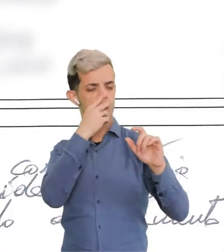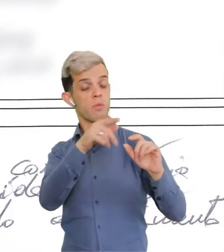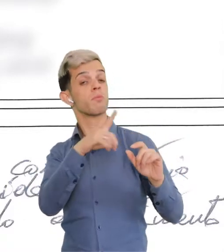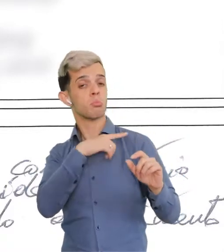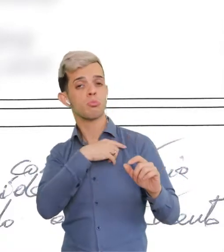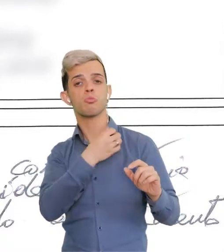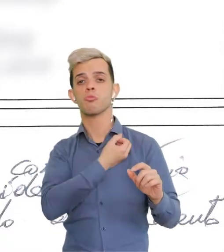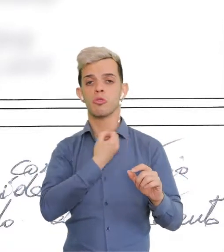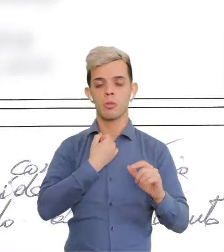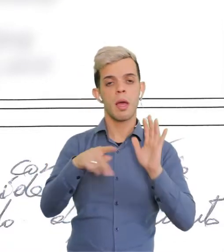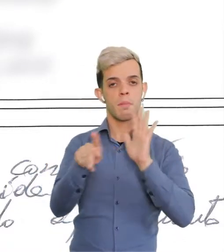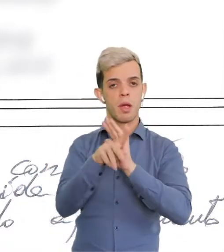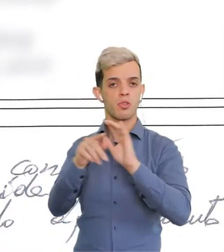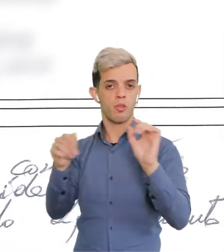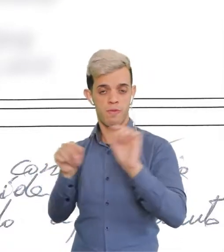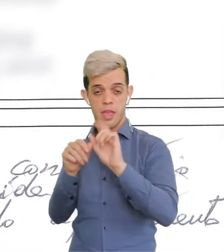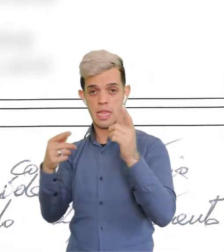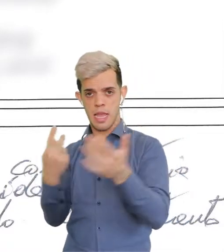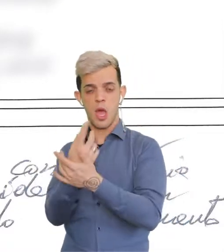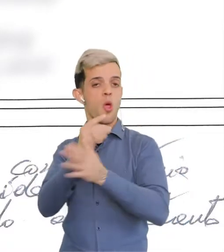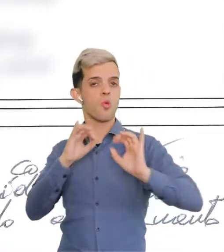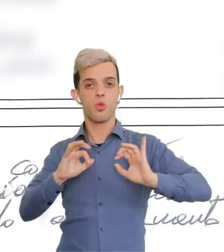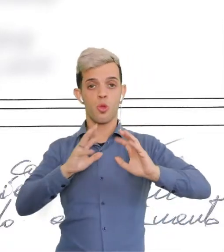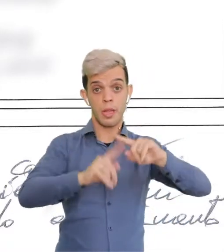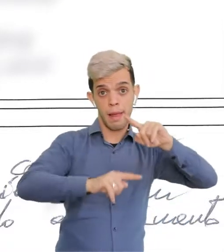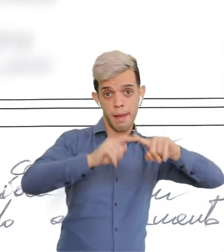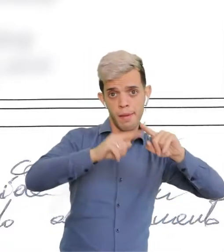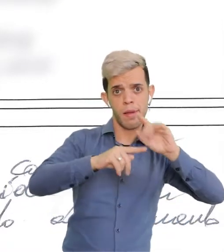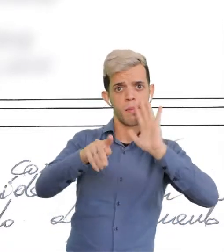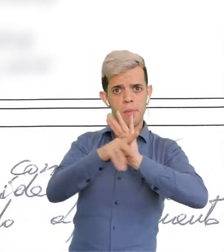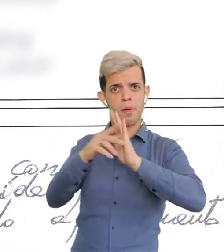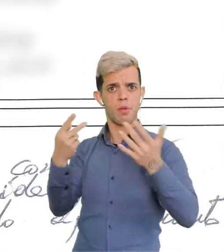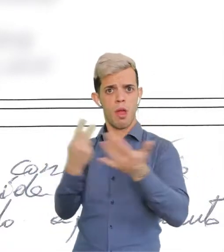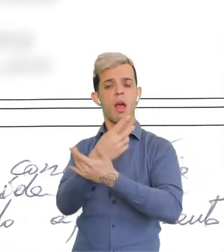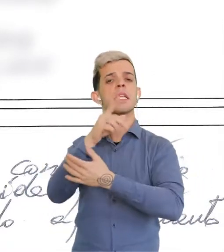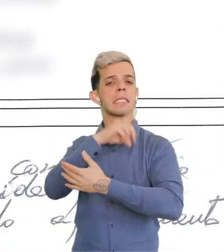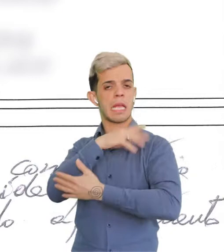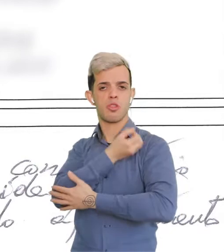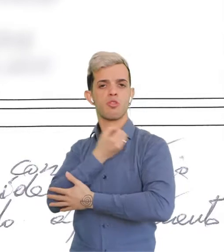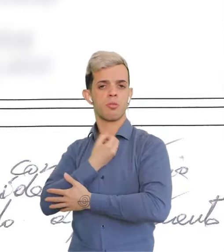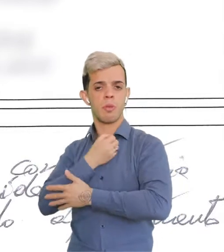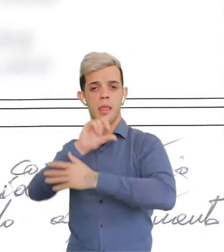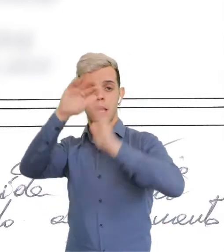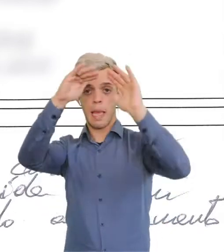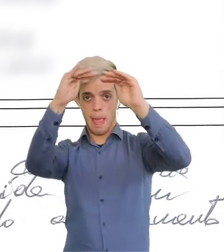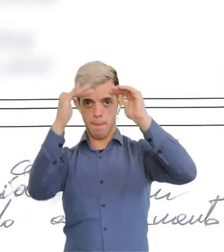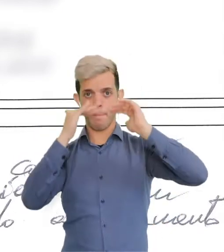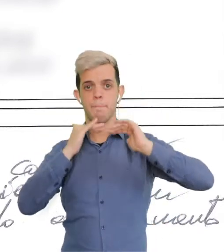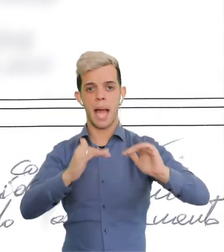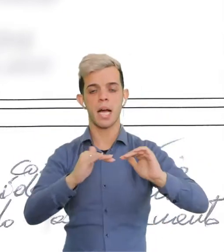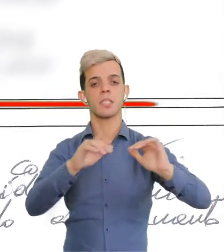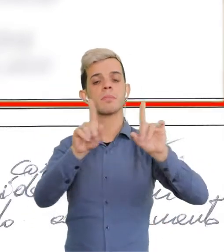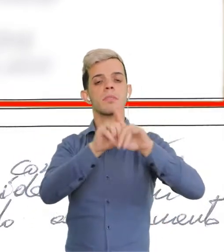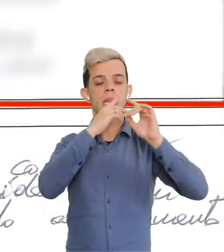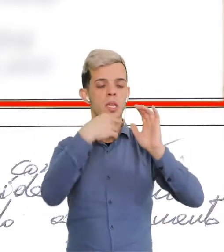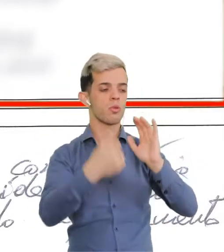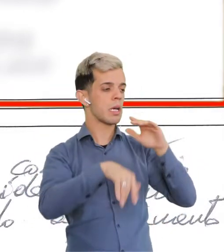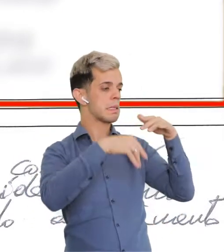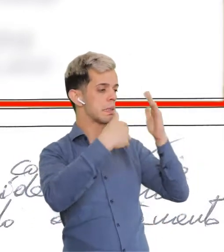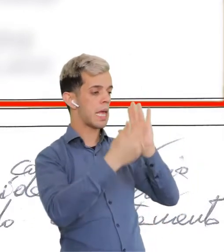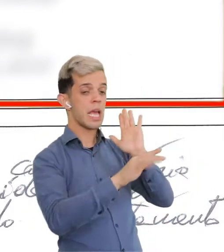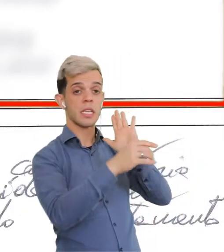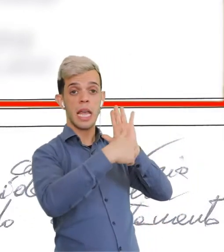o número desse auto. Todo auto de infração é numerado. Abaixo a gente vai ter a identificação